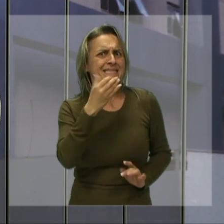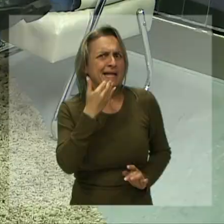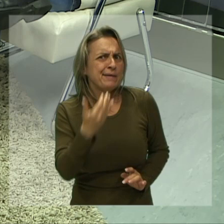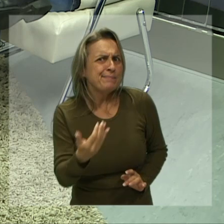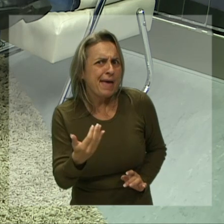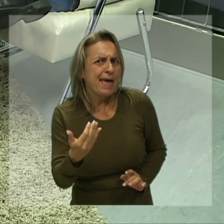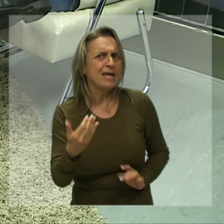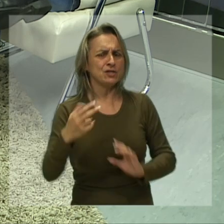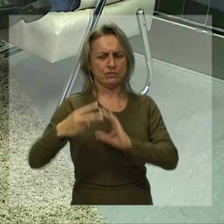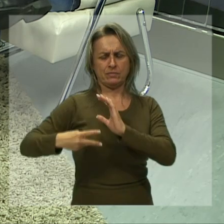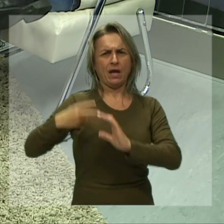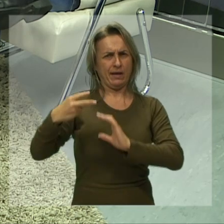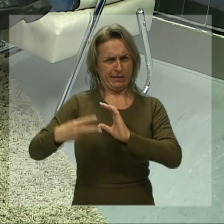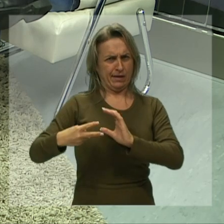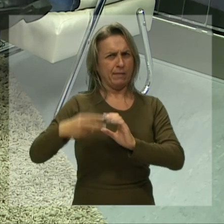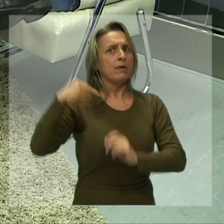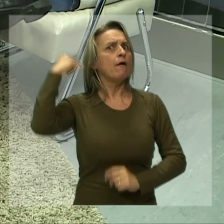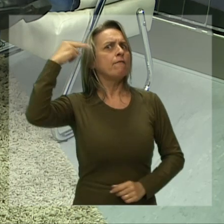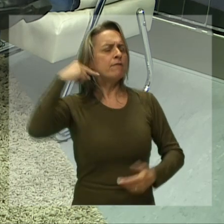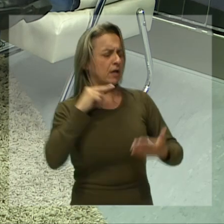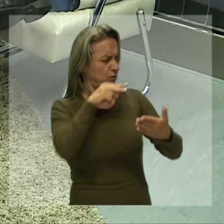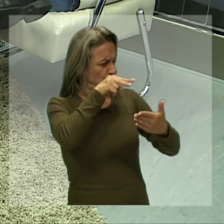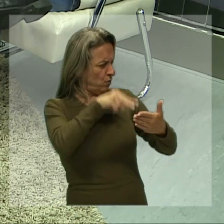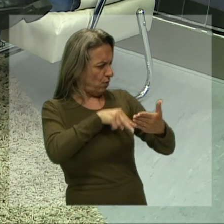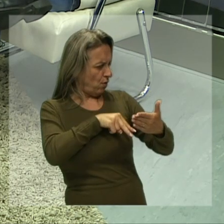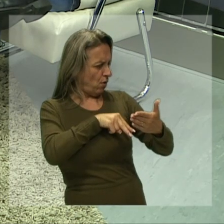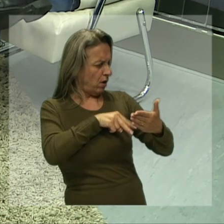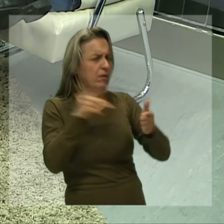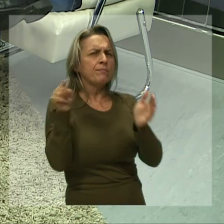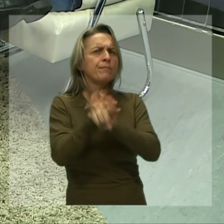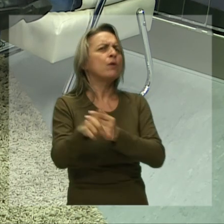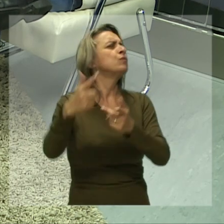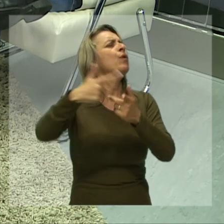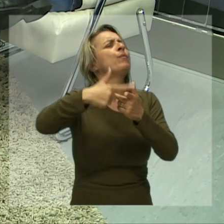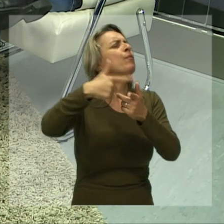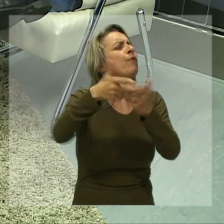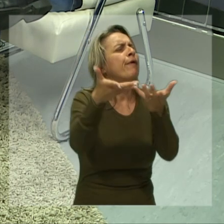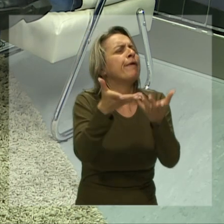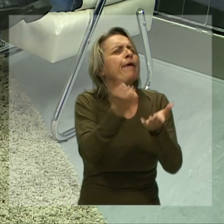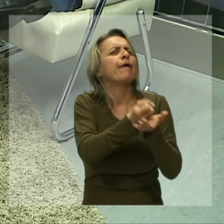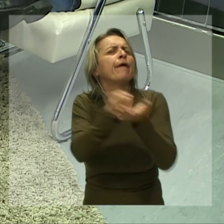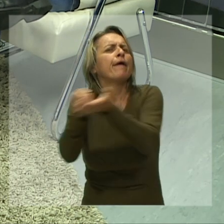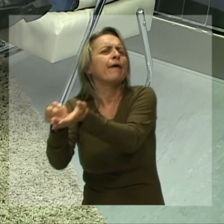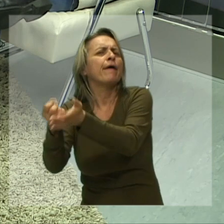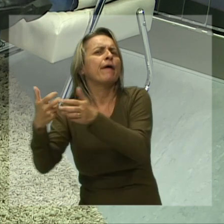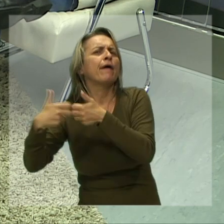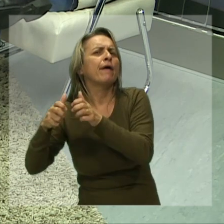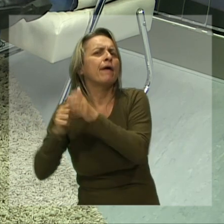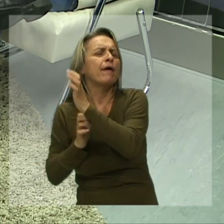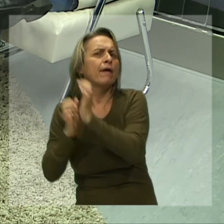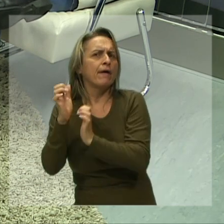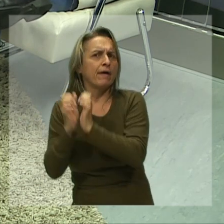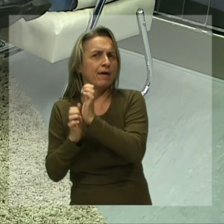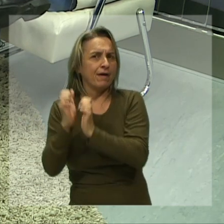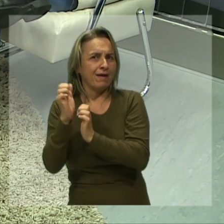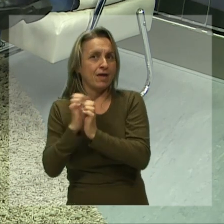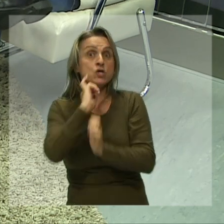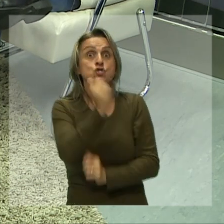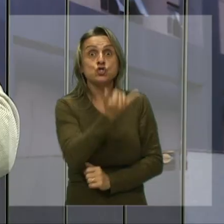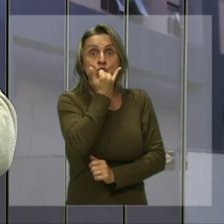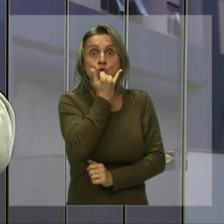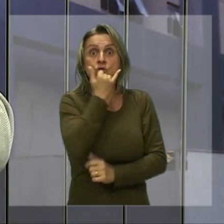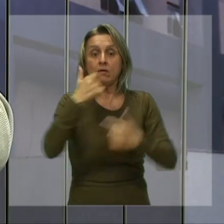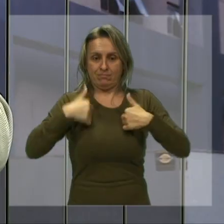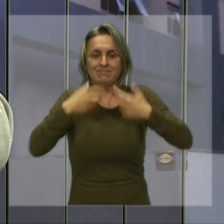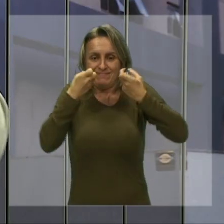gente olha e diz, peraí, por que você está querendo dar ajuda de custo lá para a Transpiedade? Ah, é por causa disso. Justificou? Beleza,